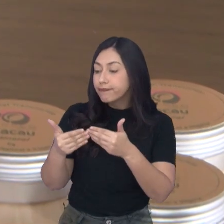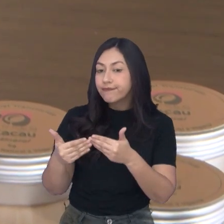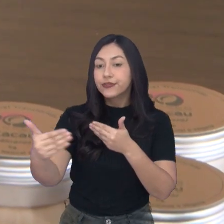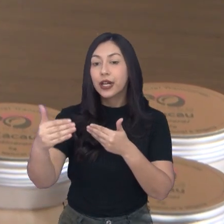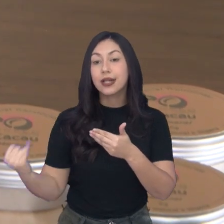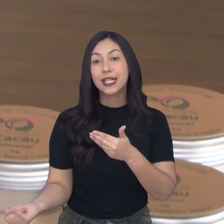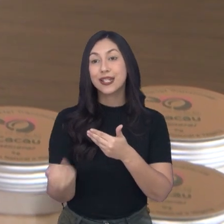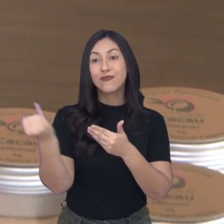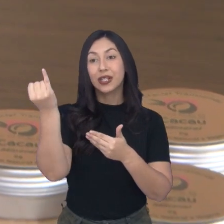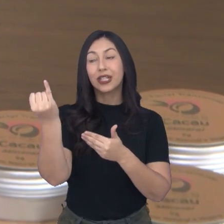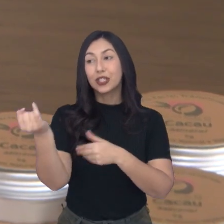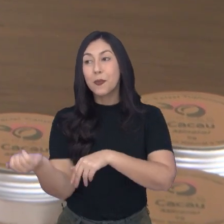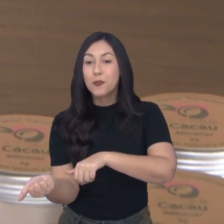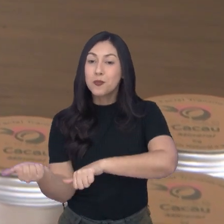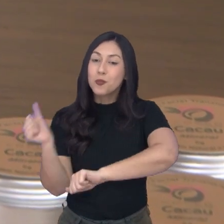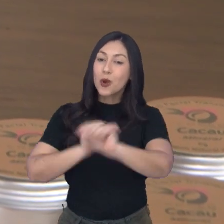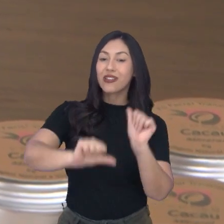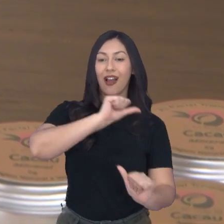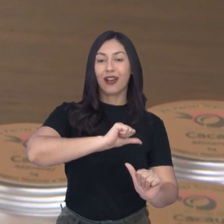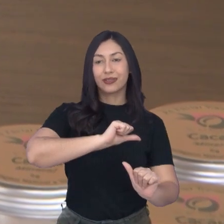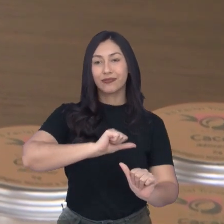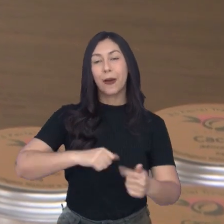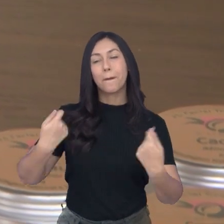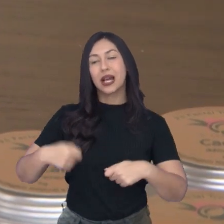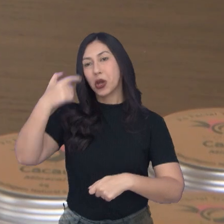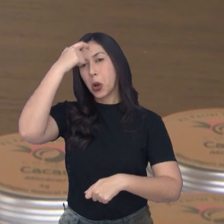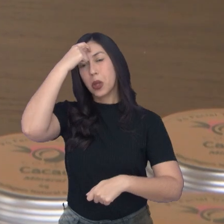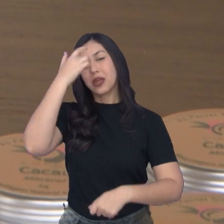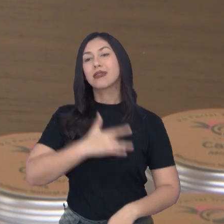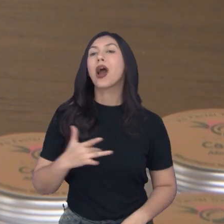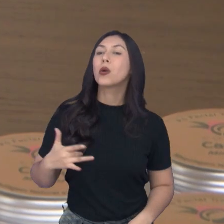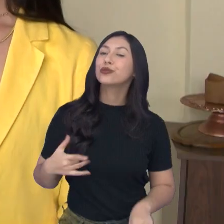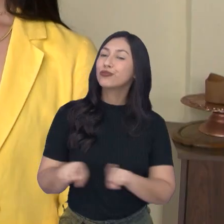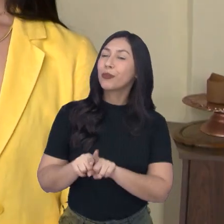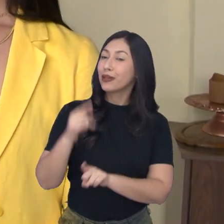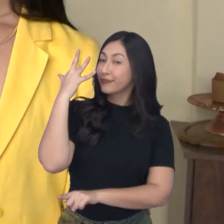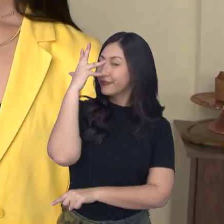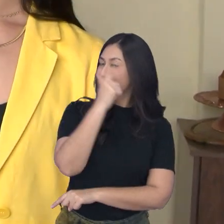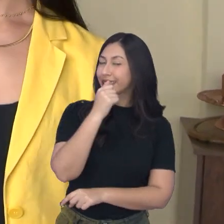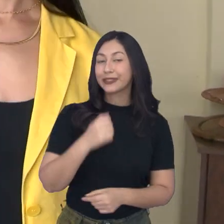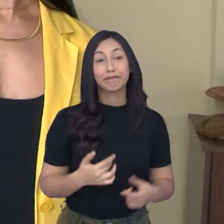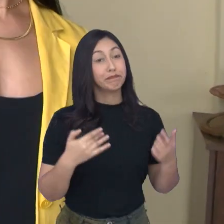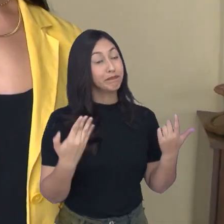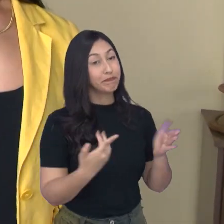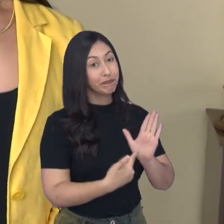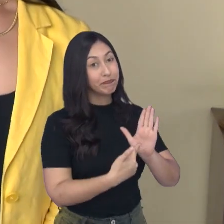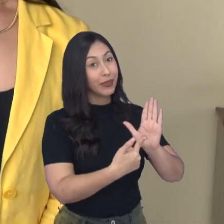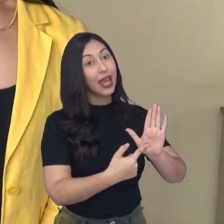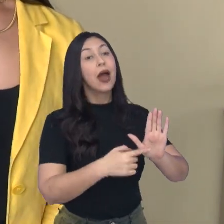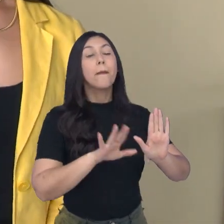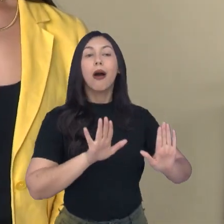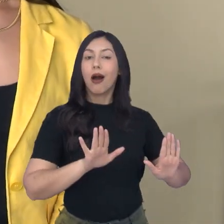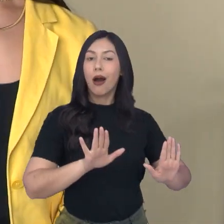é importante a gente fazer essa troca, né? Uma troca consciente de saúde e também de beleza. Bom, Fernanda, falei aqui com a Juliana, mas eu vou